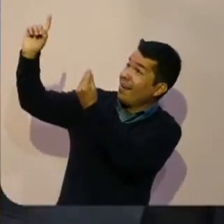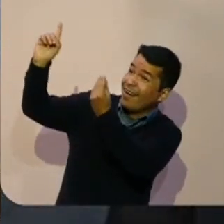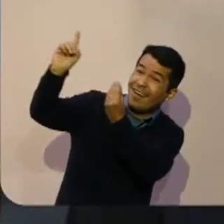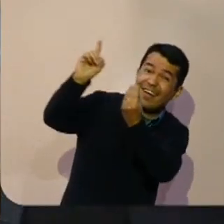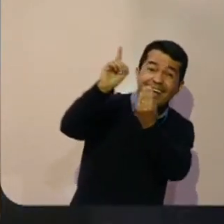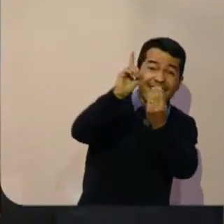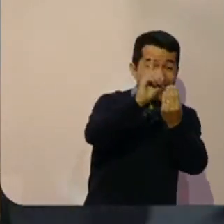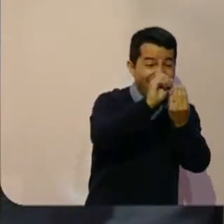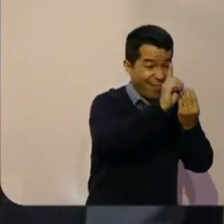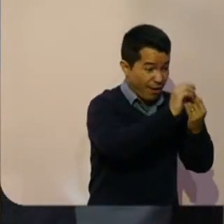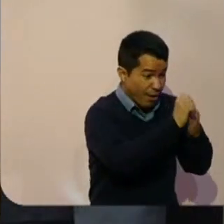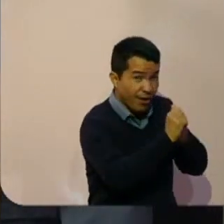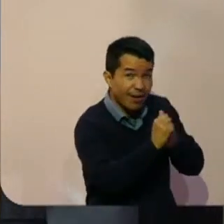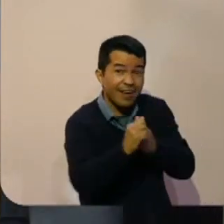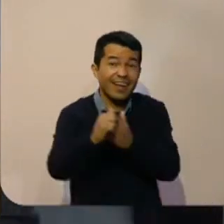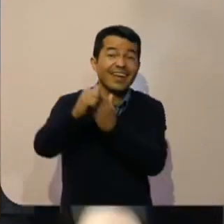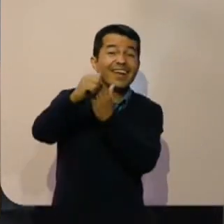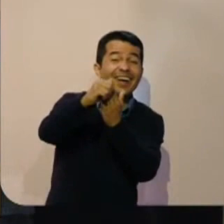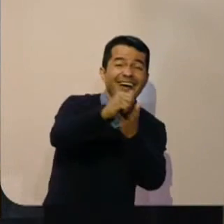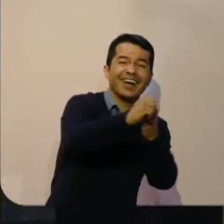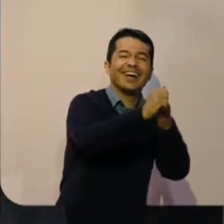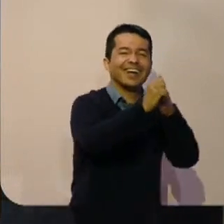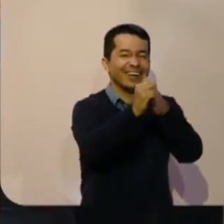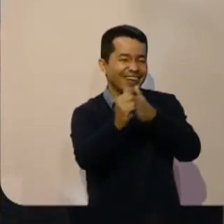Deus e vai.